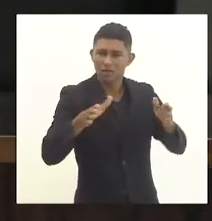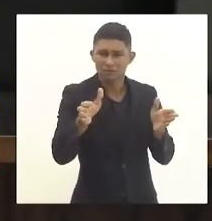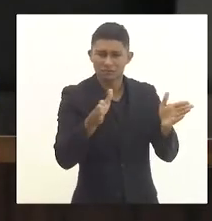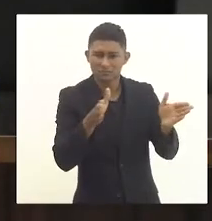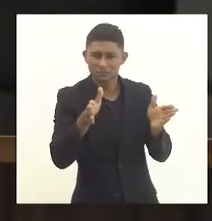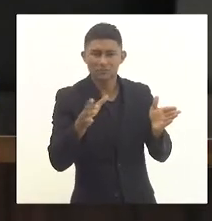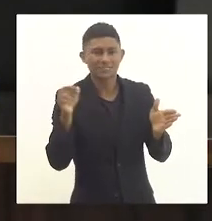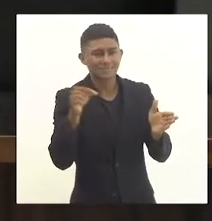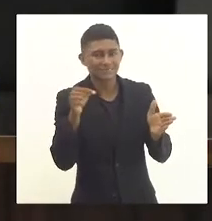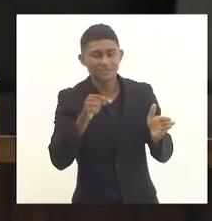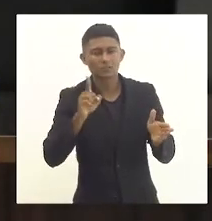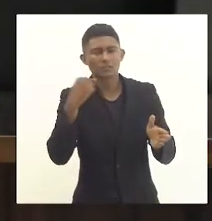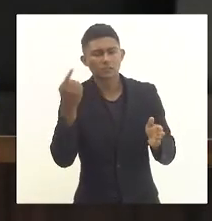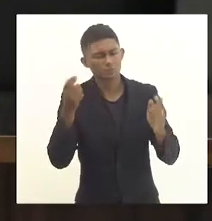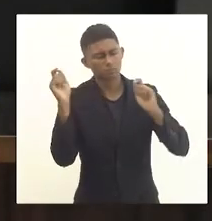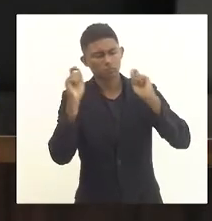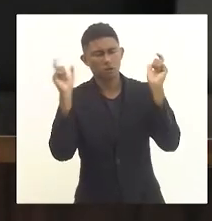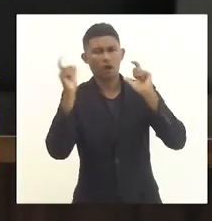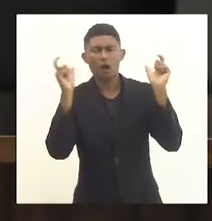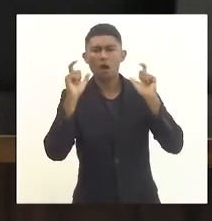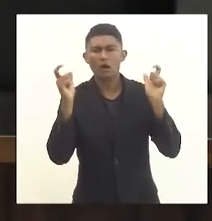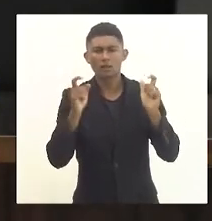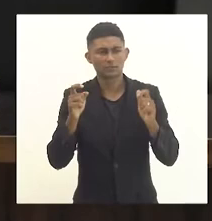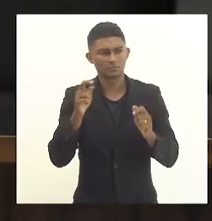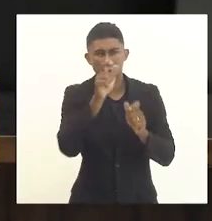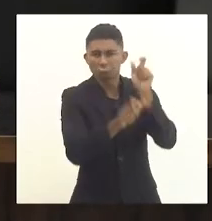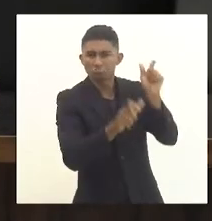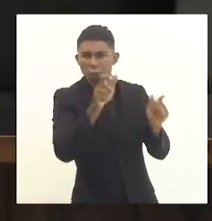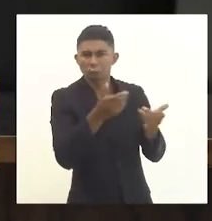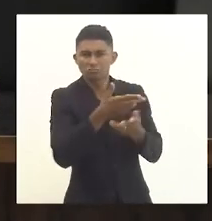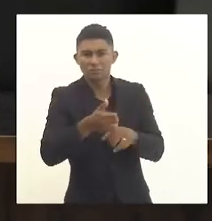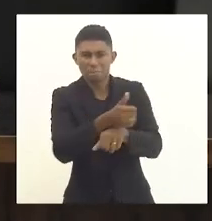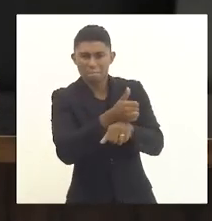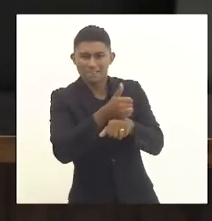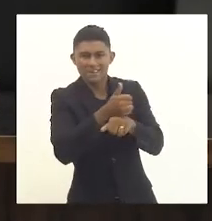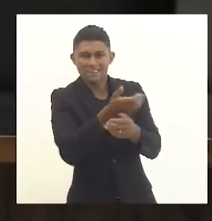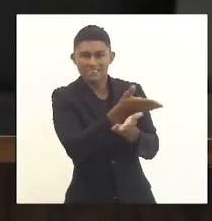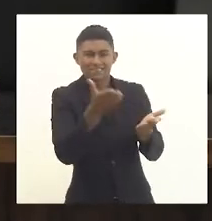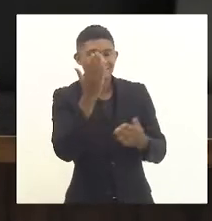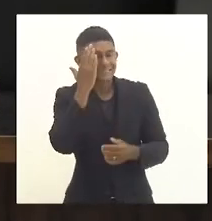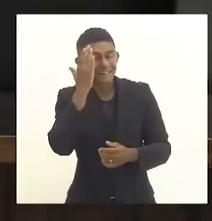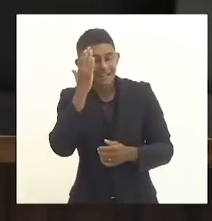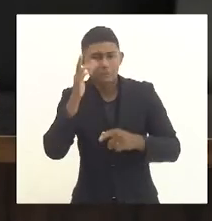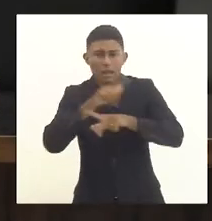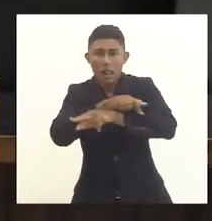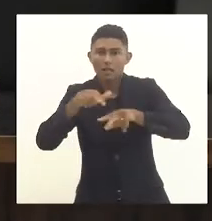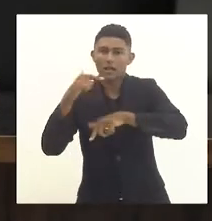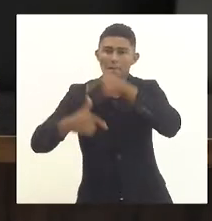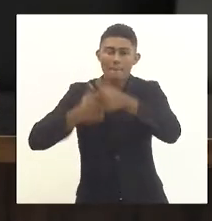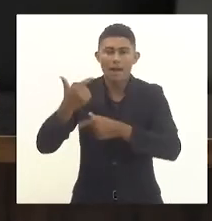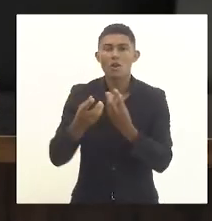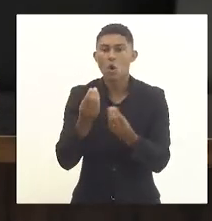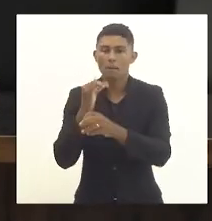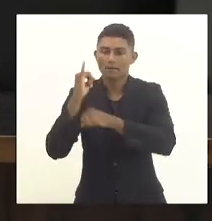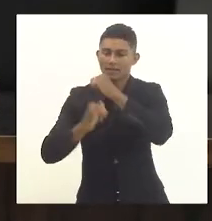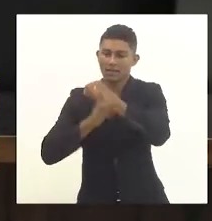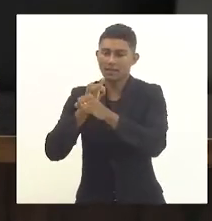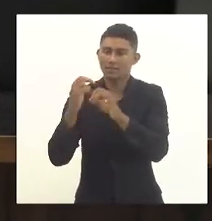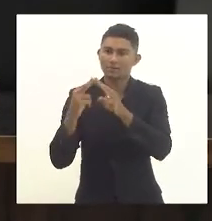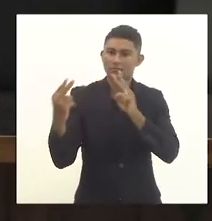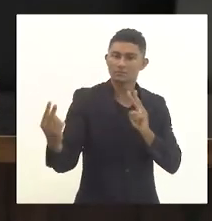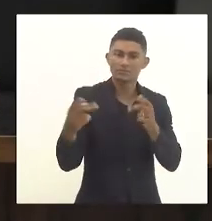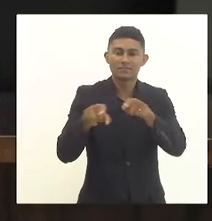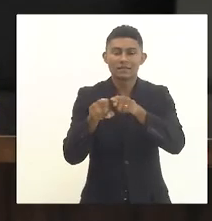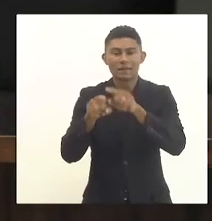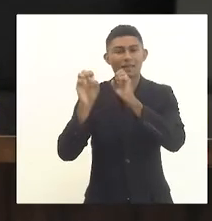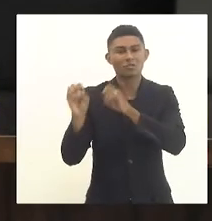principais alertas feitos pelos especialistas diante da corrida da digitalização dos serviços e da educação remota